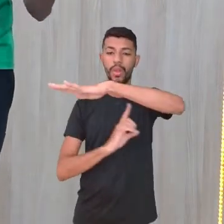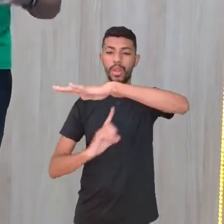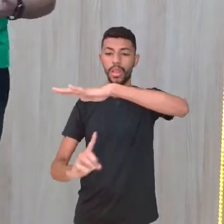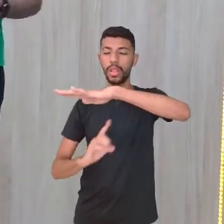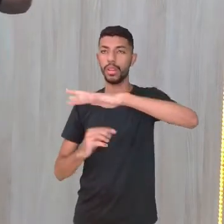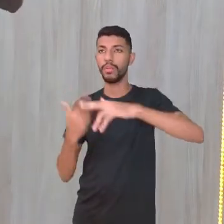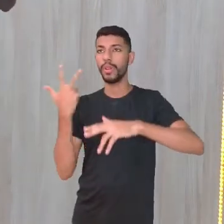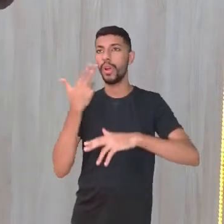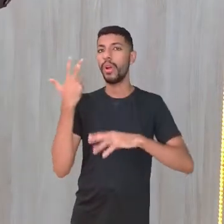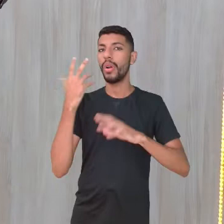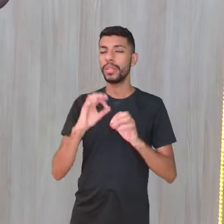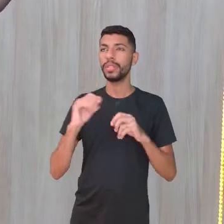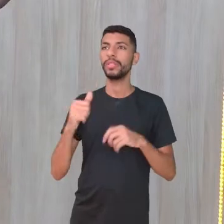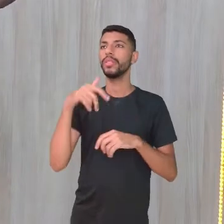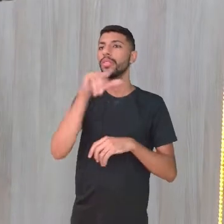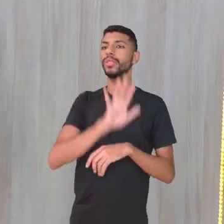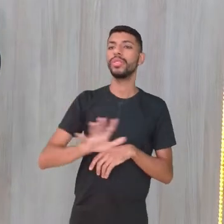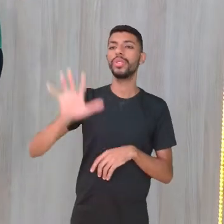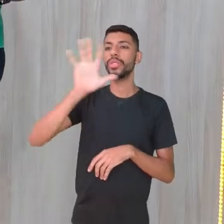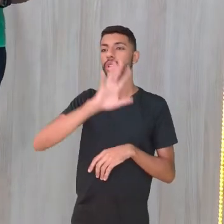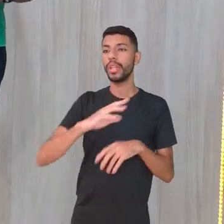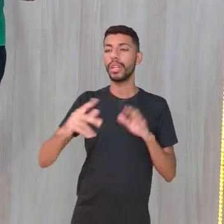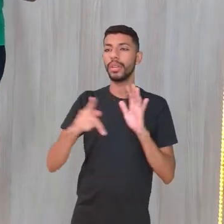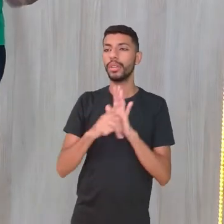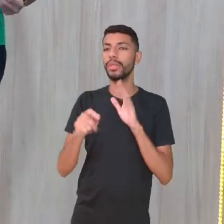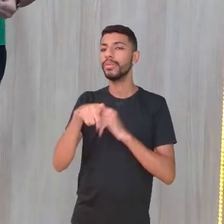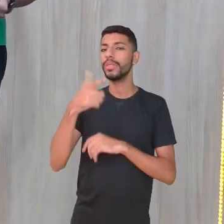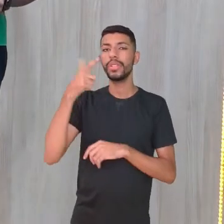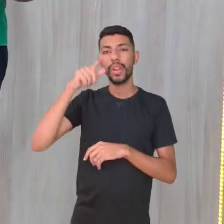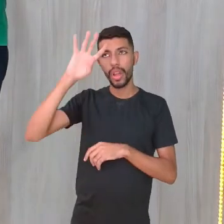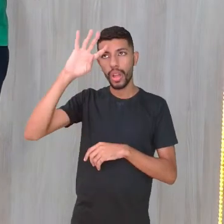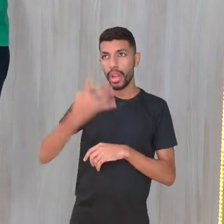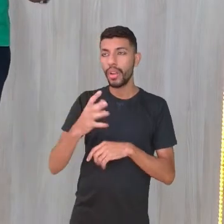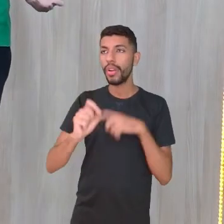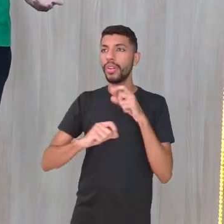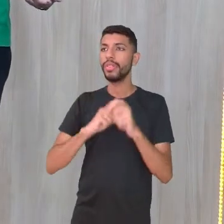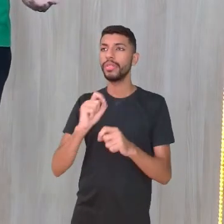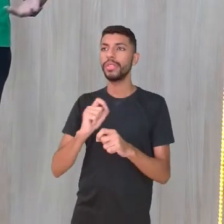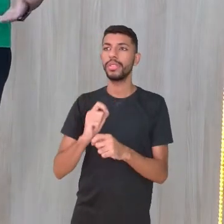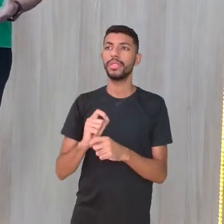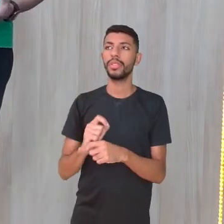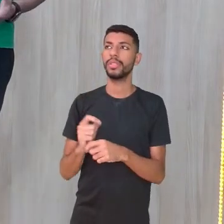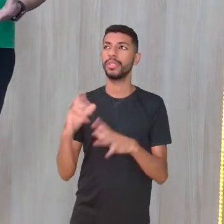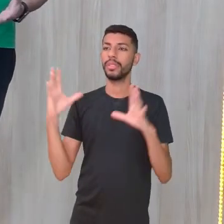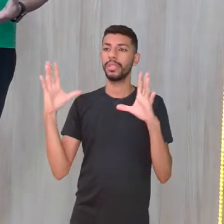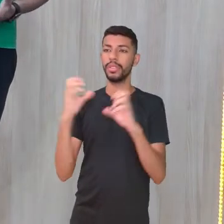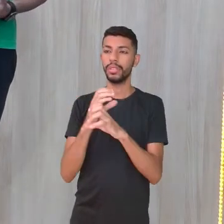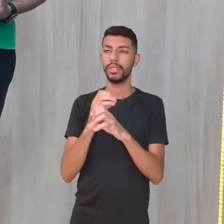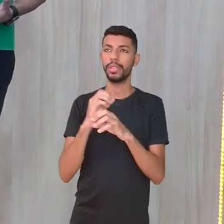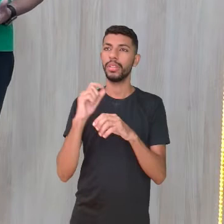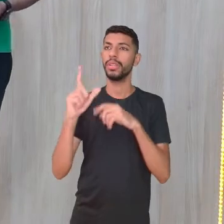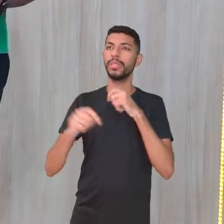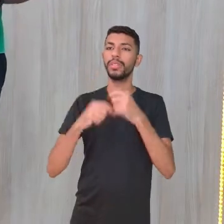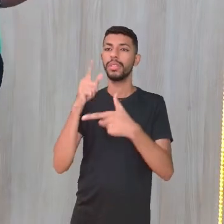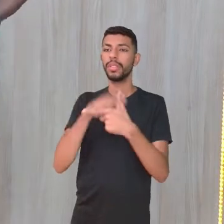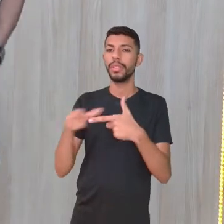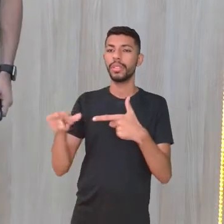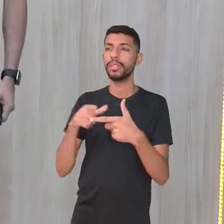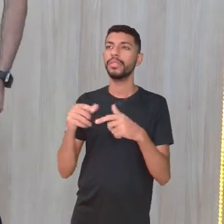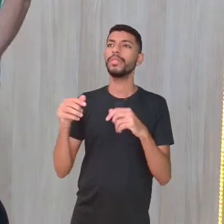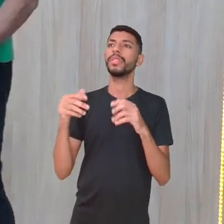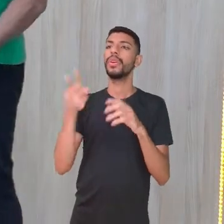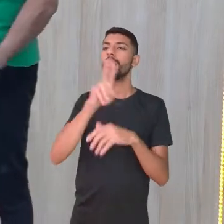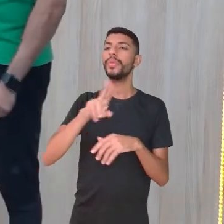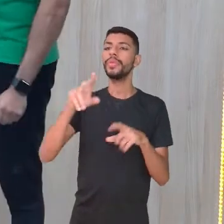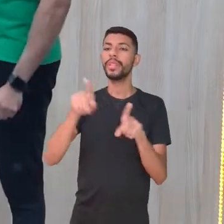forma generalizada para você resolver aí uma operação aí, uma divisão com